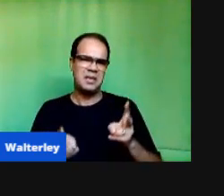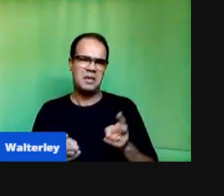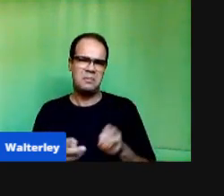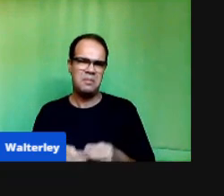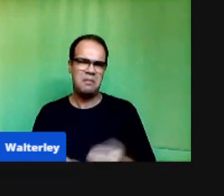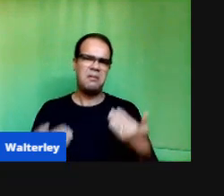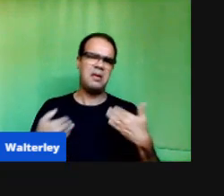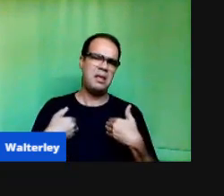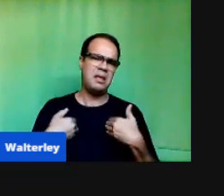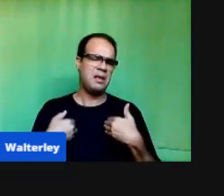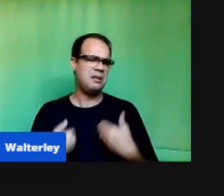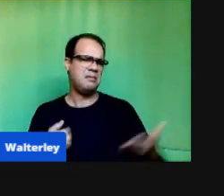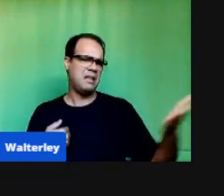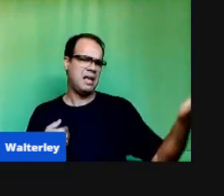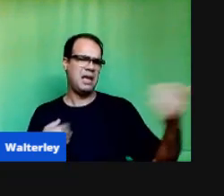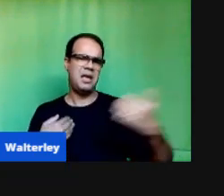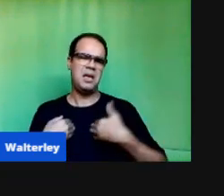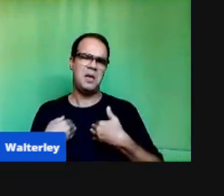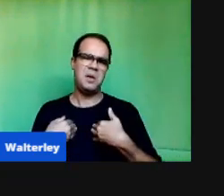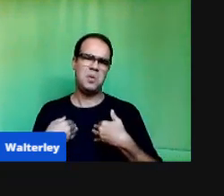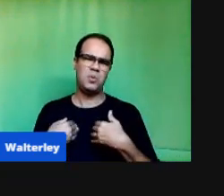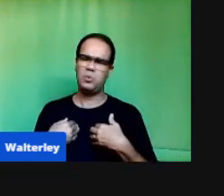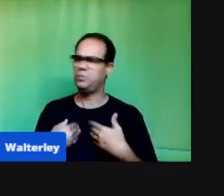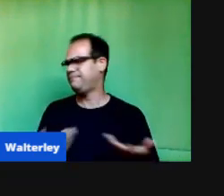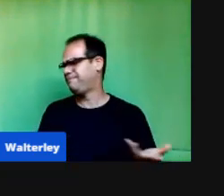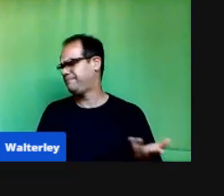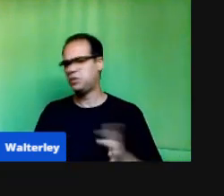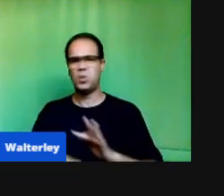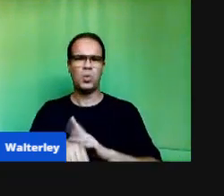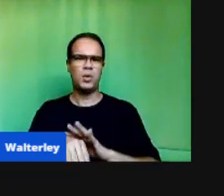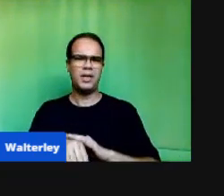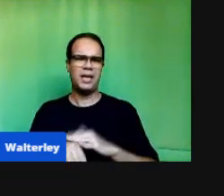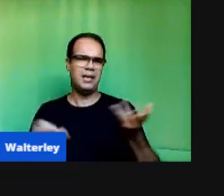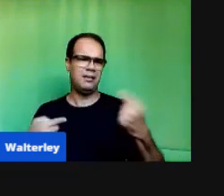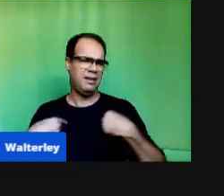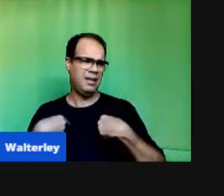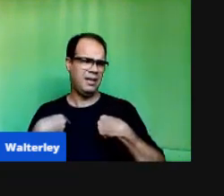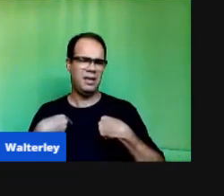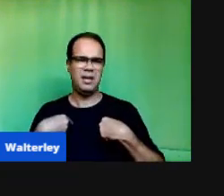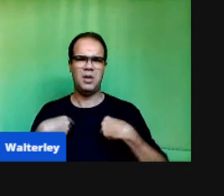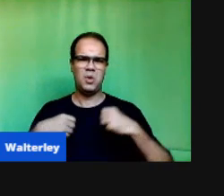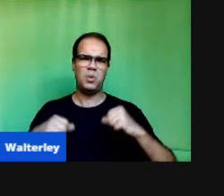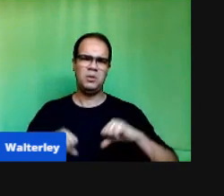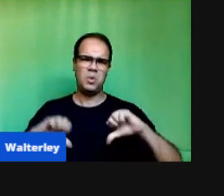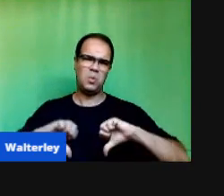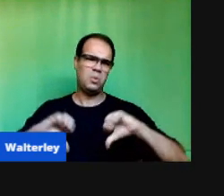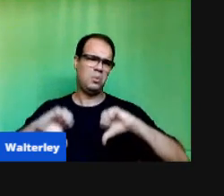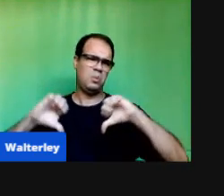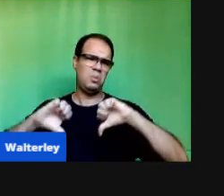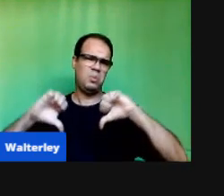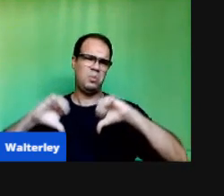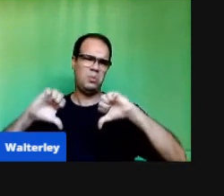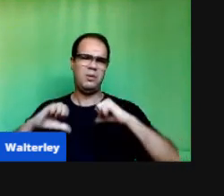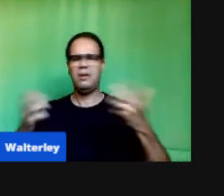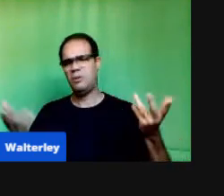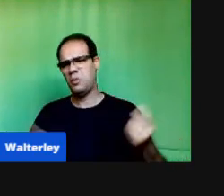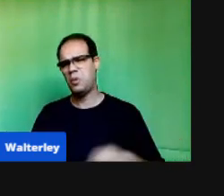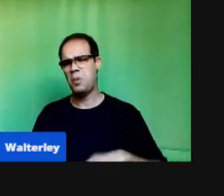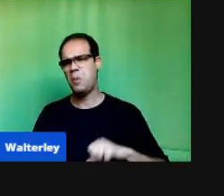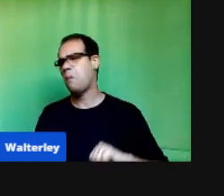famoso vitimismo. Mas não confunda o vitimismo com o mimimi que a gente ouve por aí. Porque o mimimi é uma terminologia muito